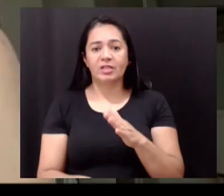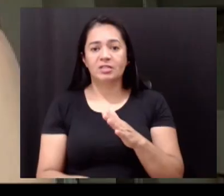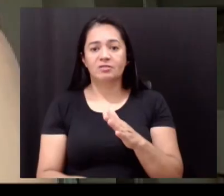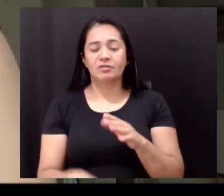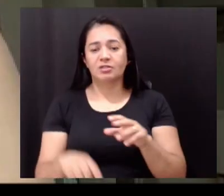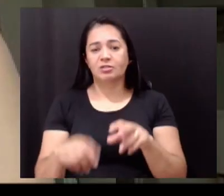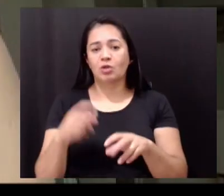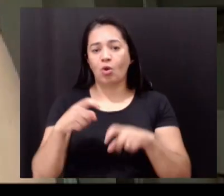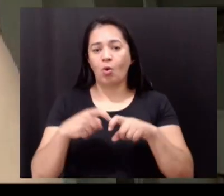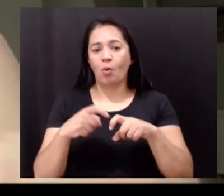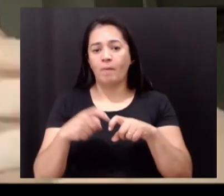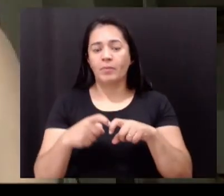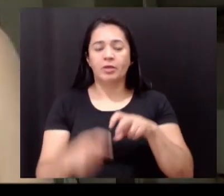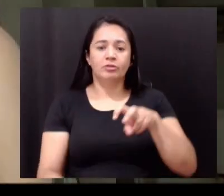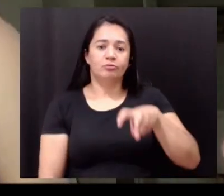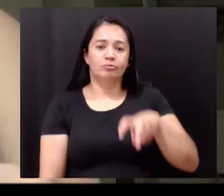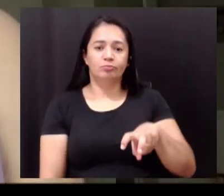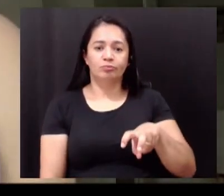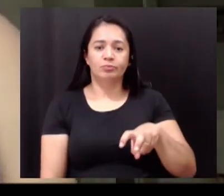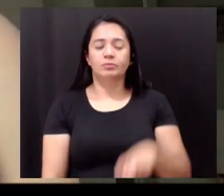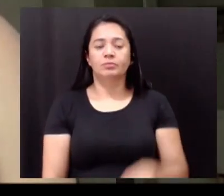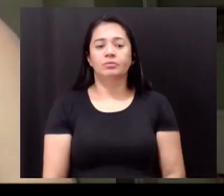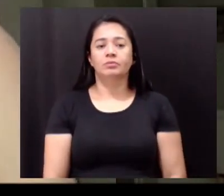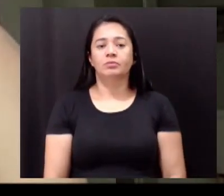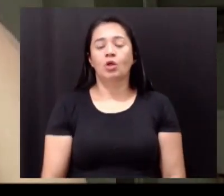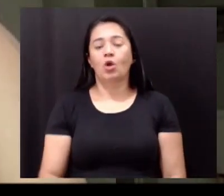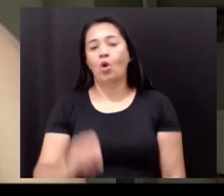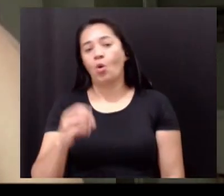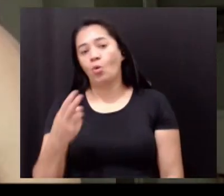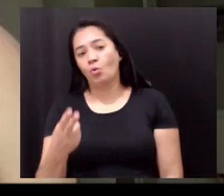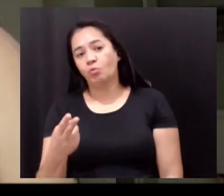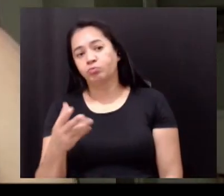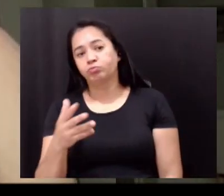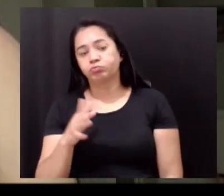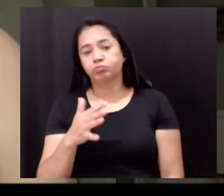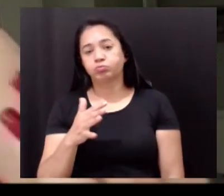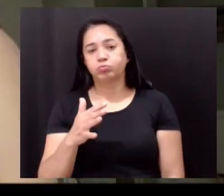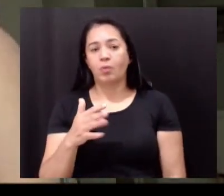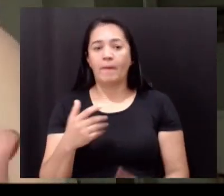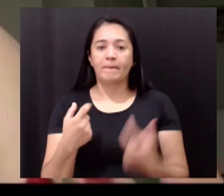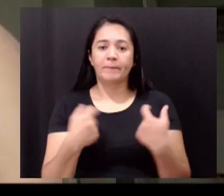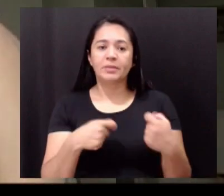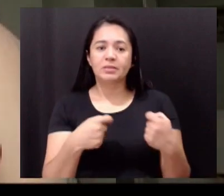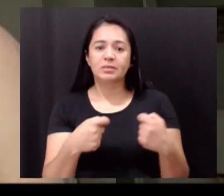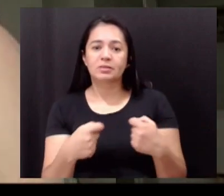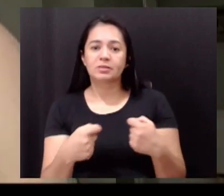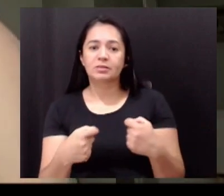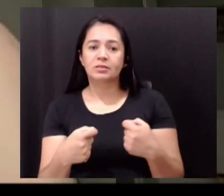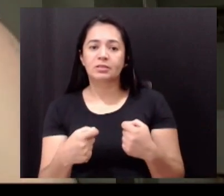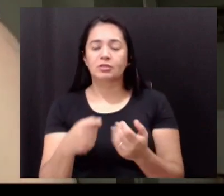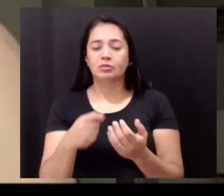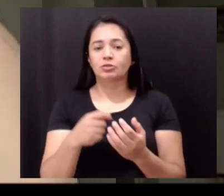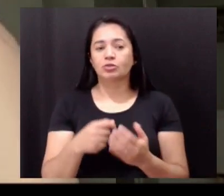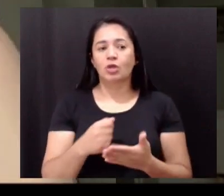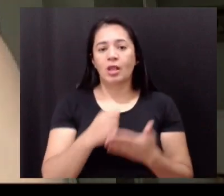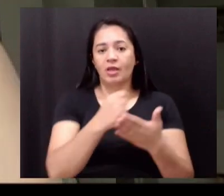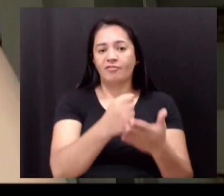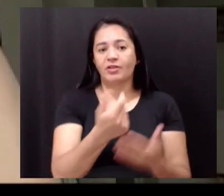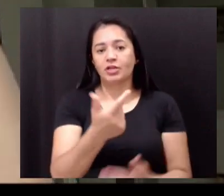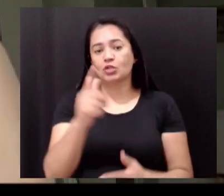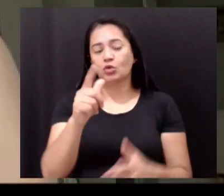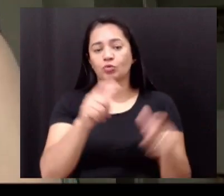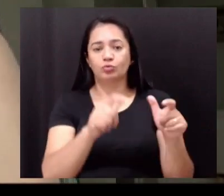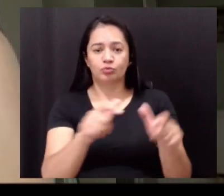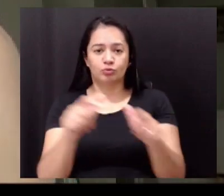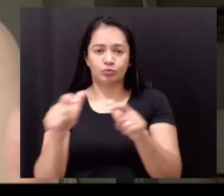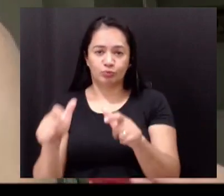médico do posto de saúde. Ou às vezes necessitando de algum encaminhamento, dependendo do lugar em que é essa unidade básica